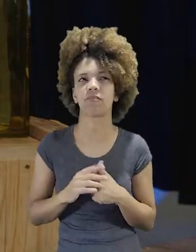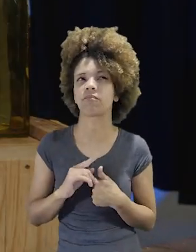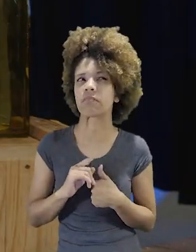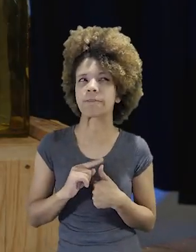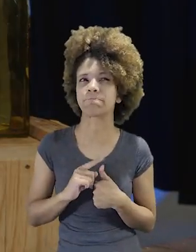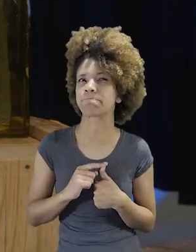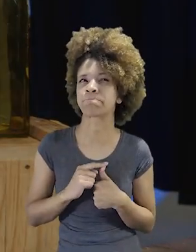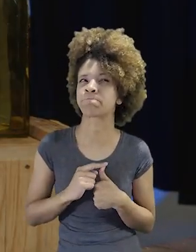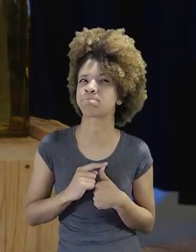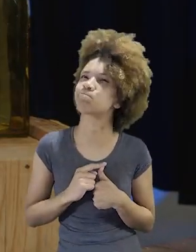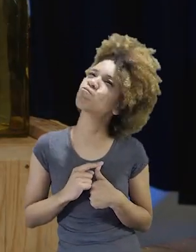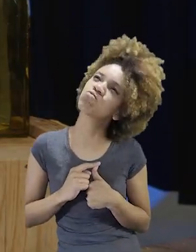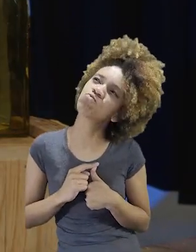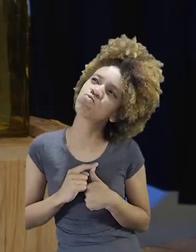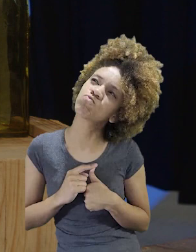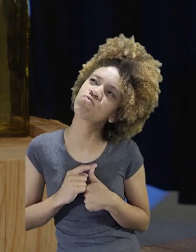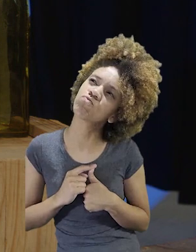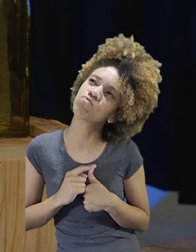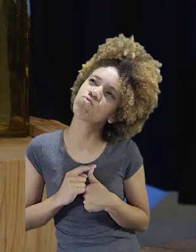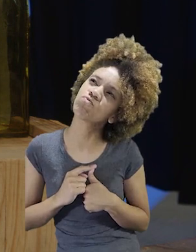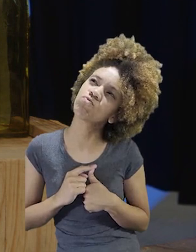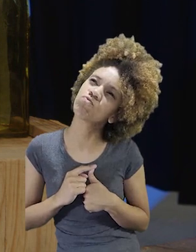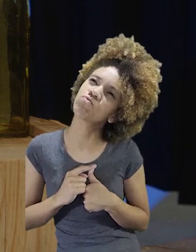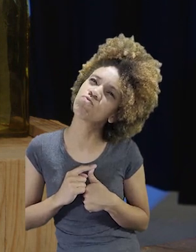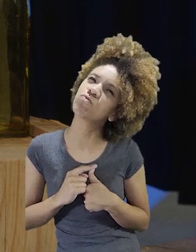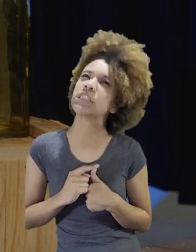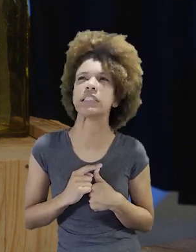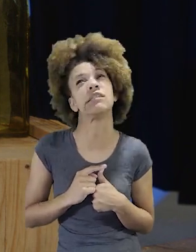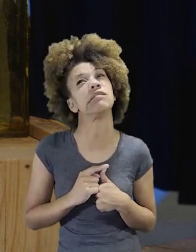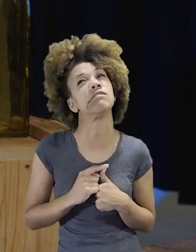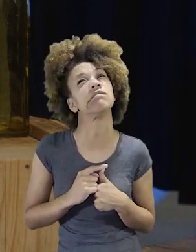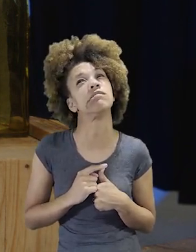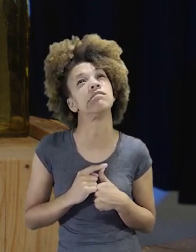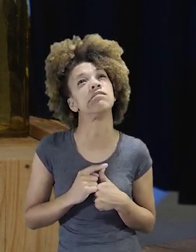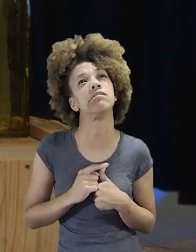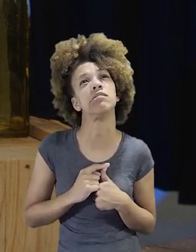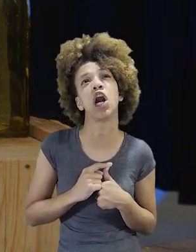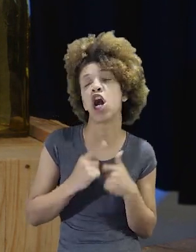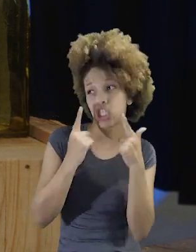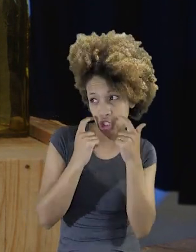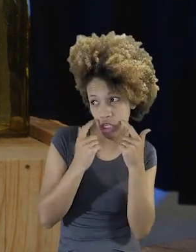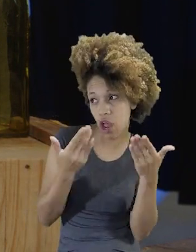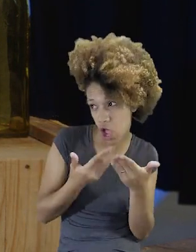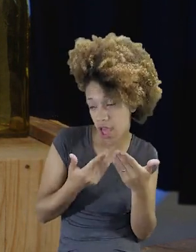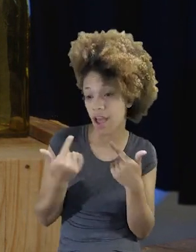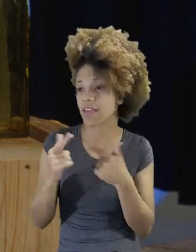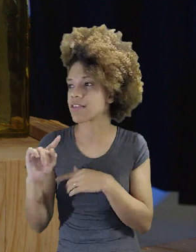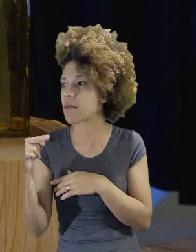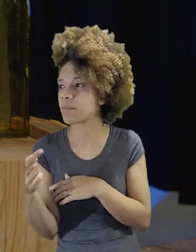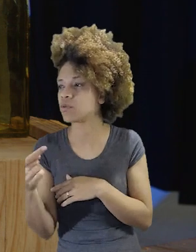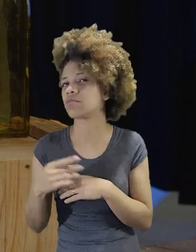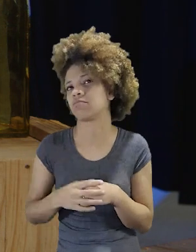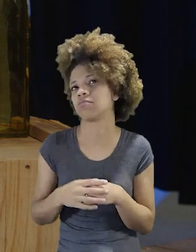aqui eu acho que eu acho que chora agora aqui depois